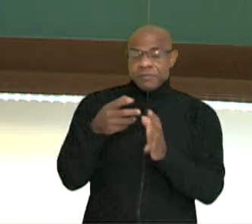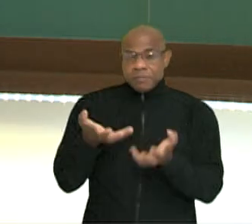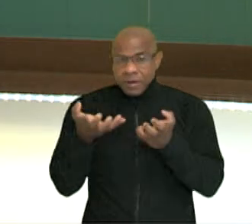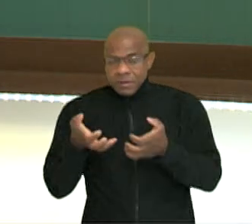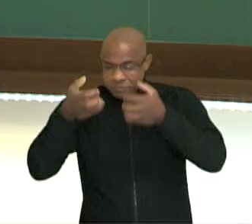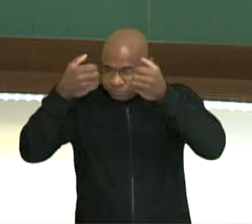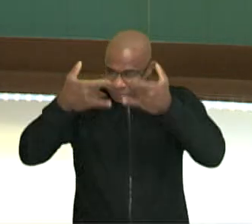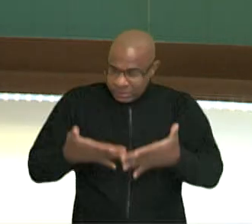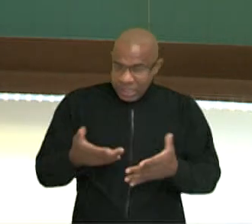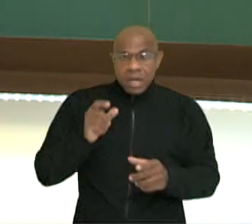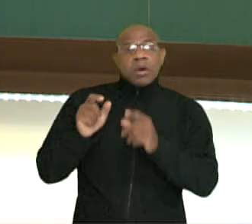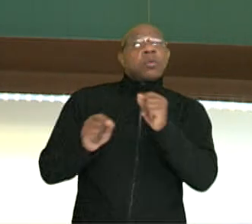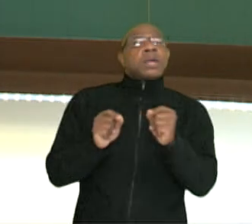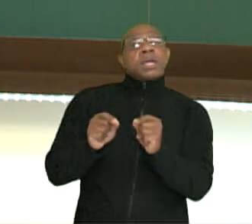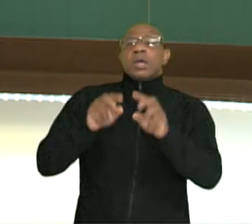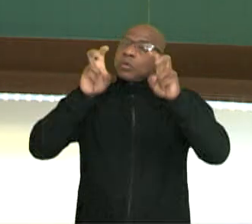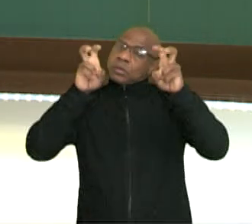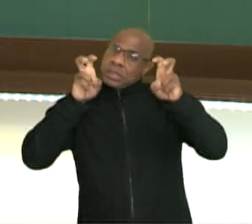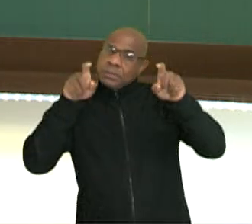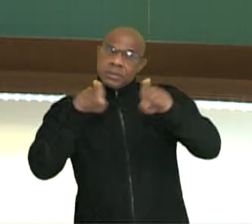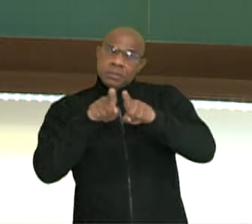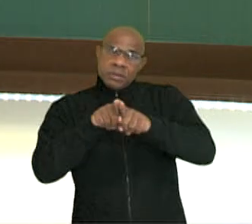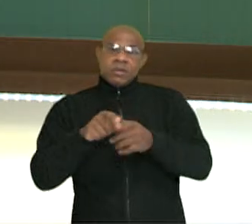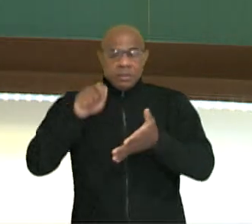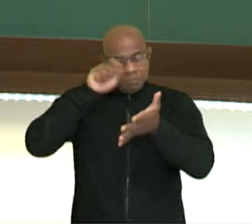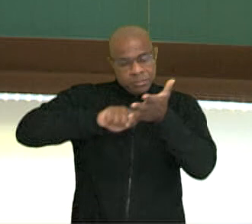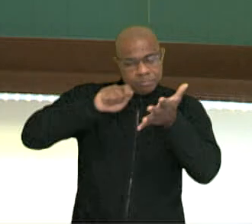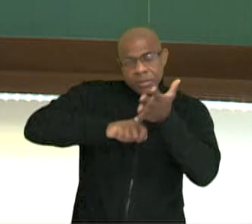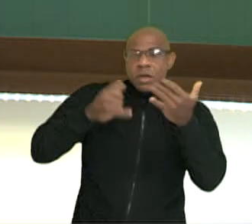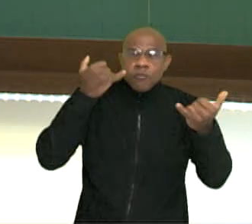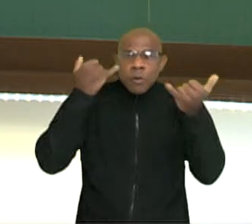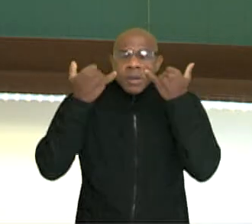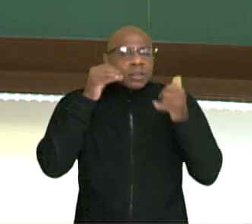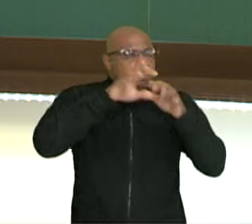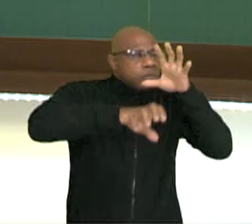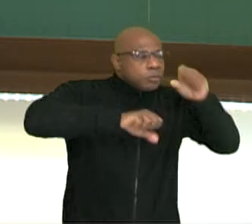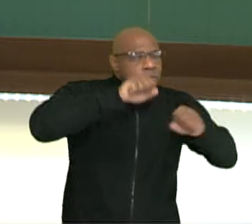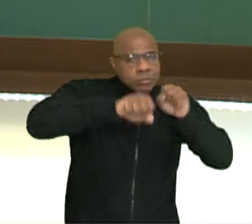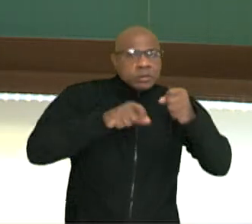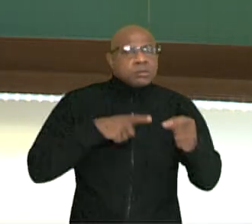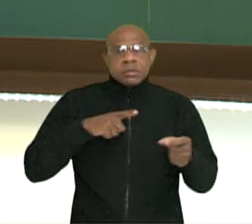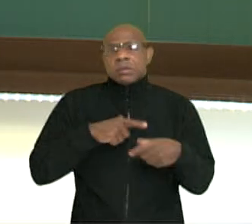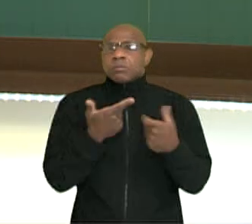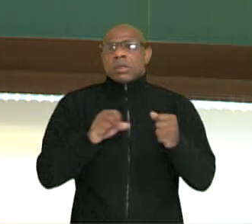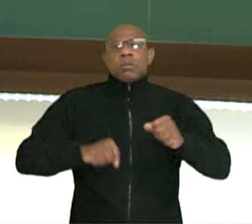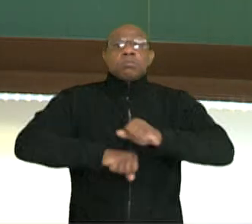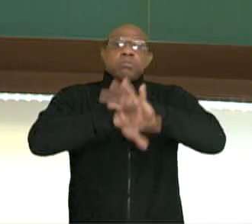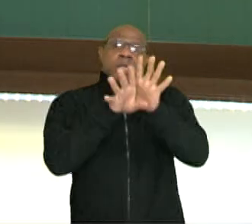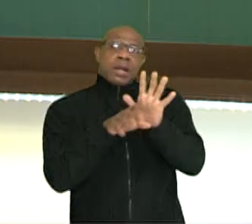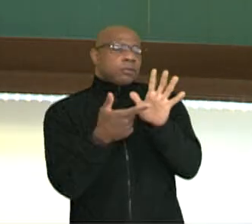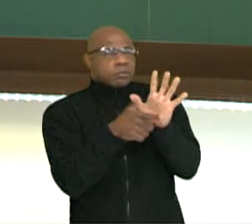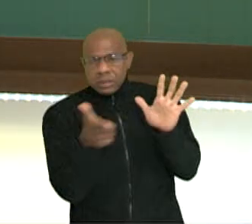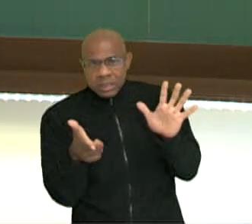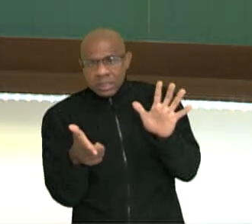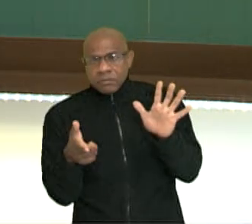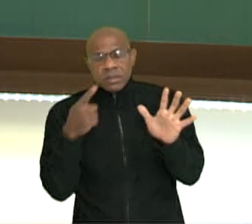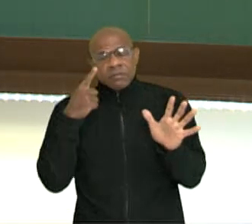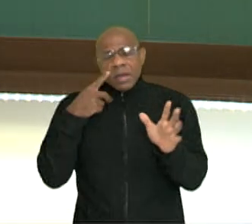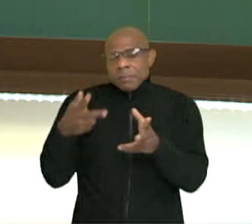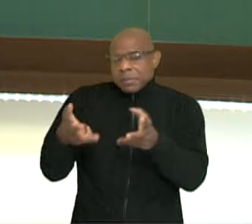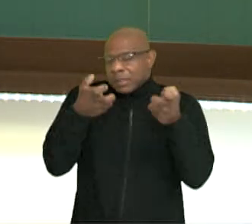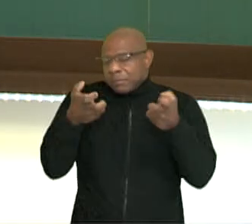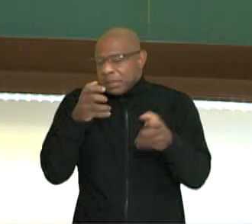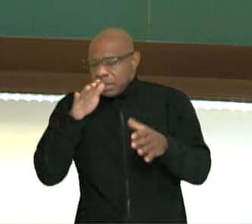texto. O que é fazer inferências, teacher? Tirar informações que não estão explícitas lá. Você vai deduzindo